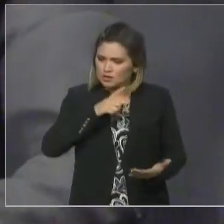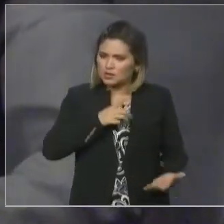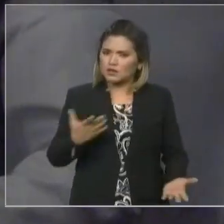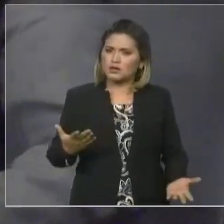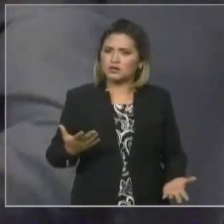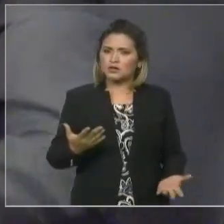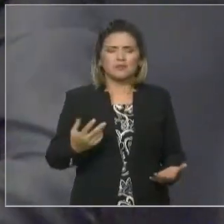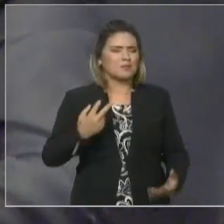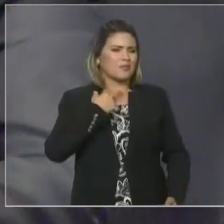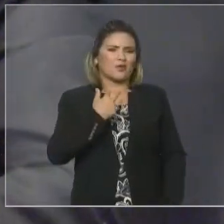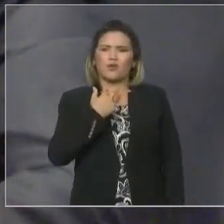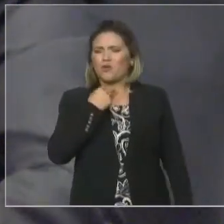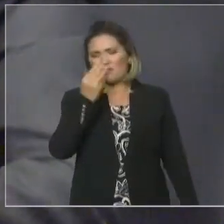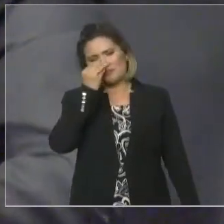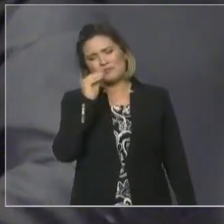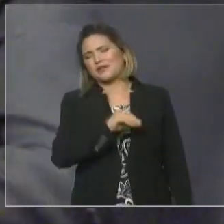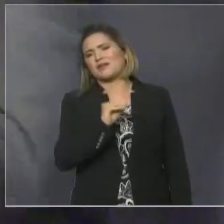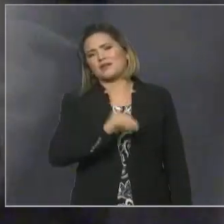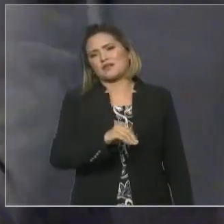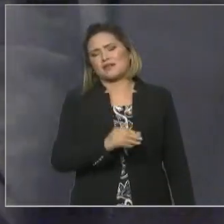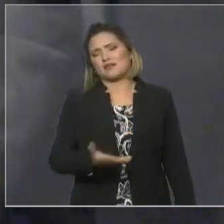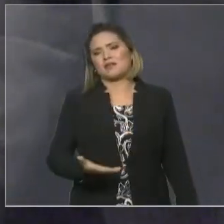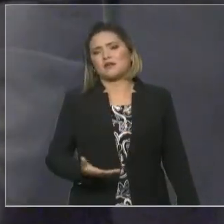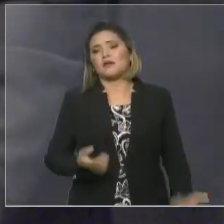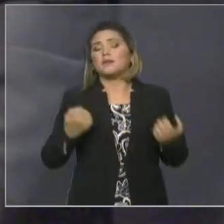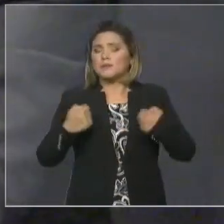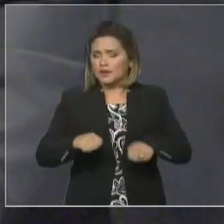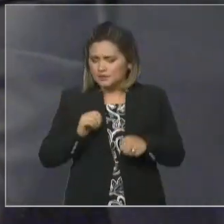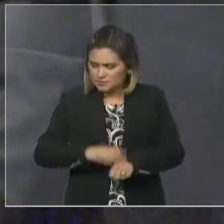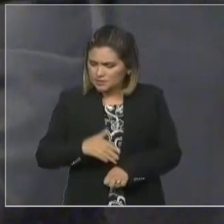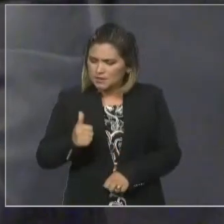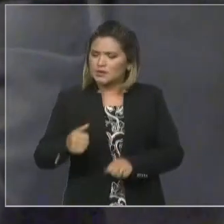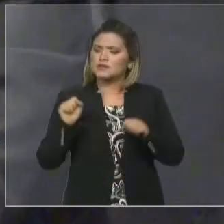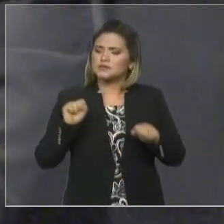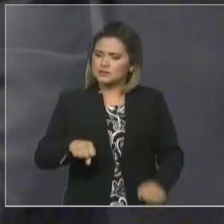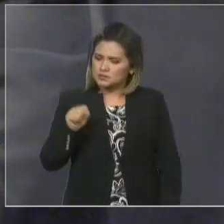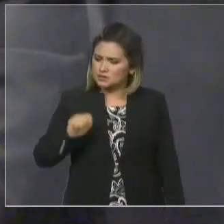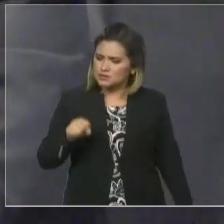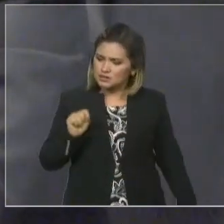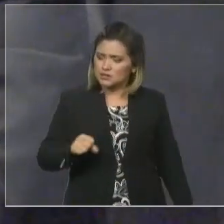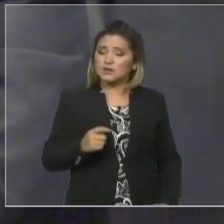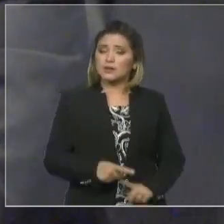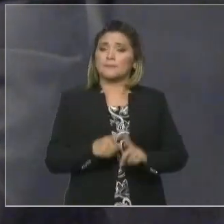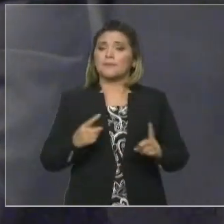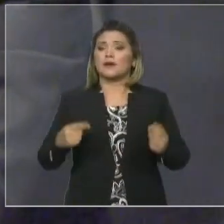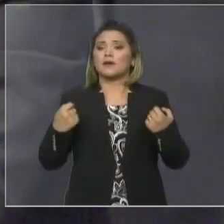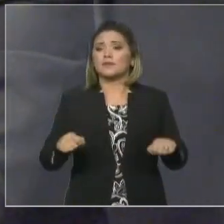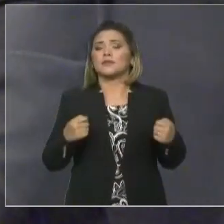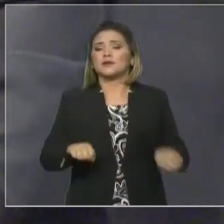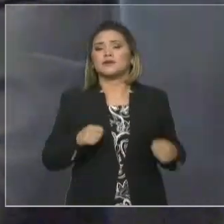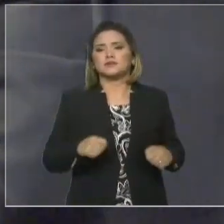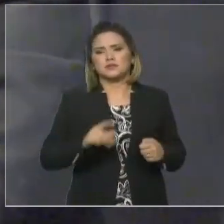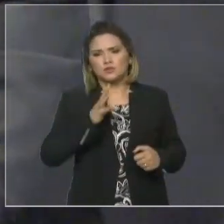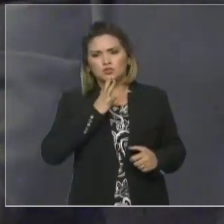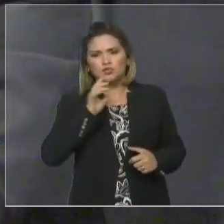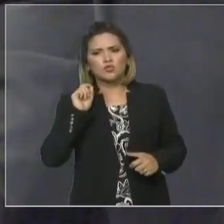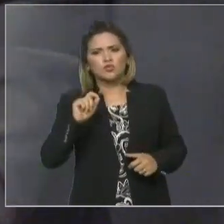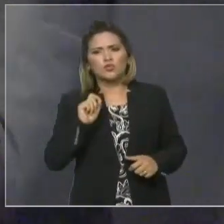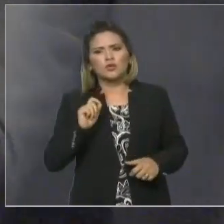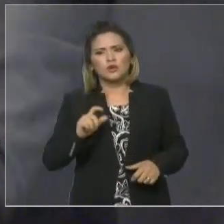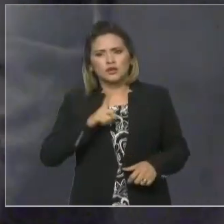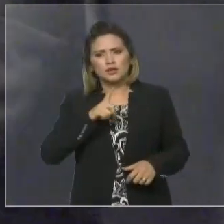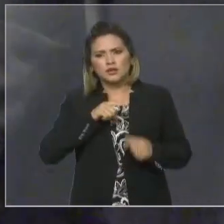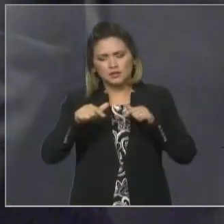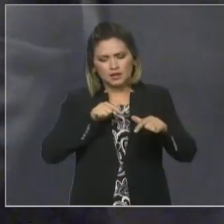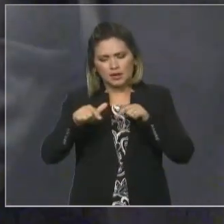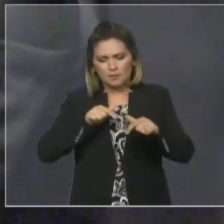Não. Está precisando melhorar? Está. Mas nós precisamos reconhecer aquilo que tem sido feito com muito esforço. E